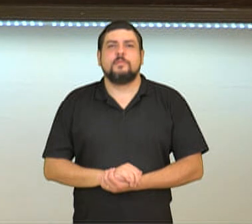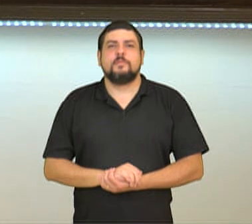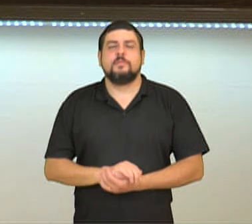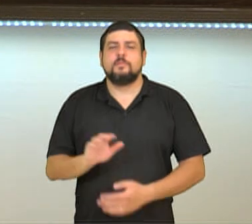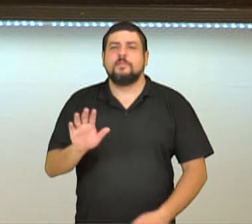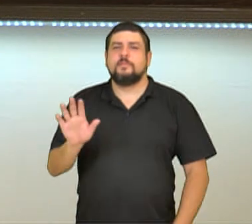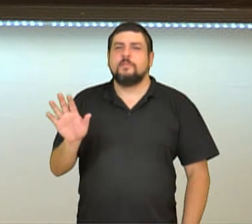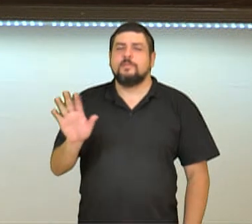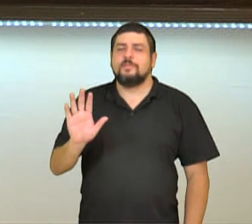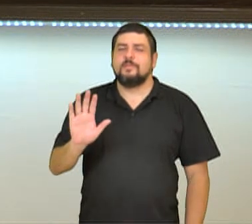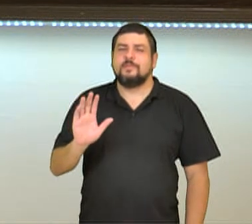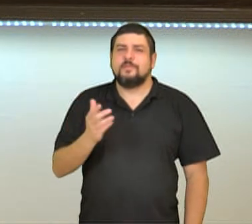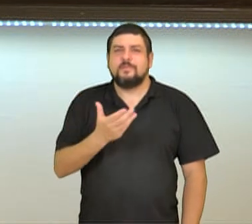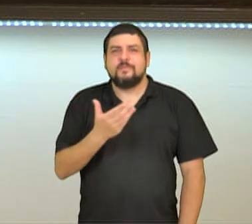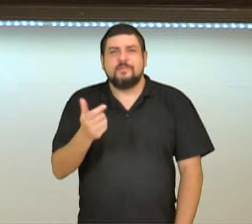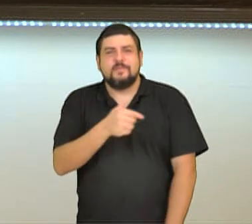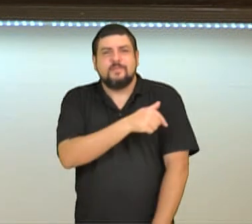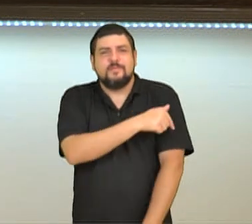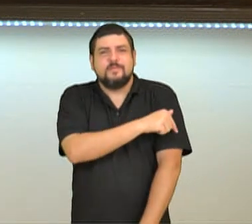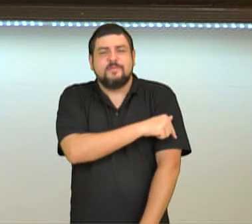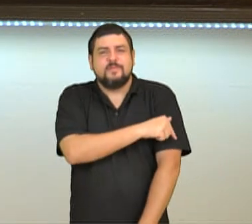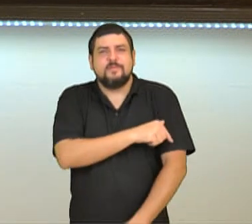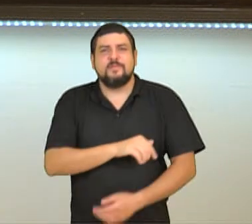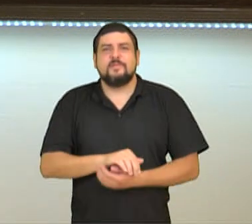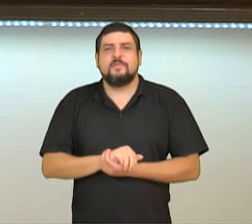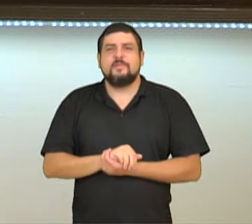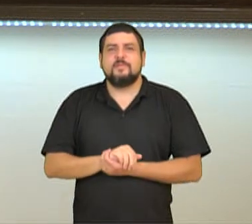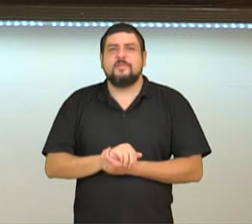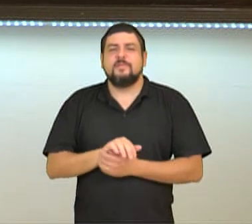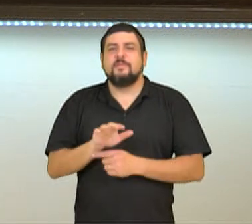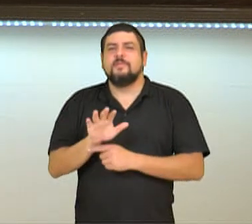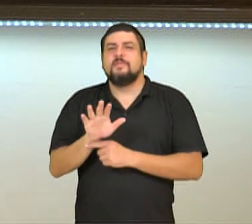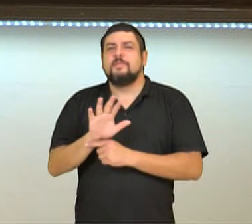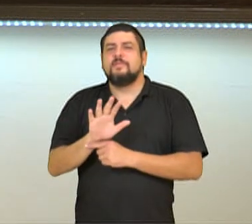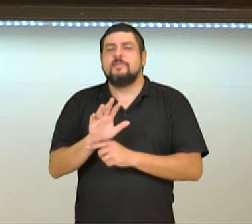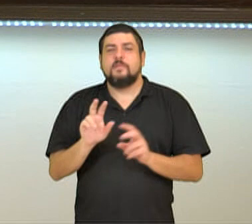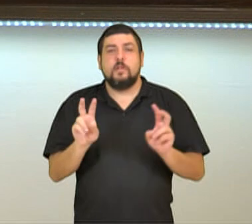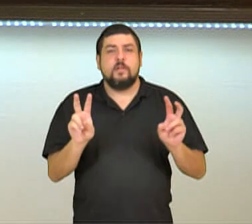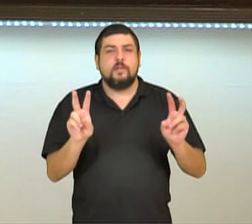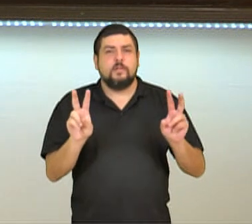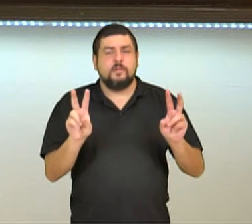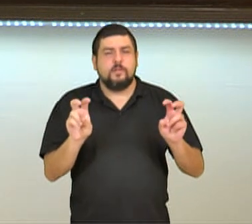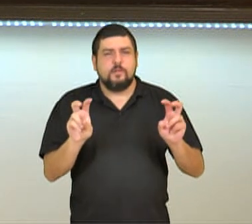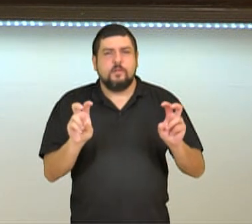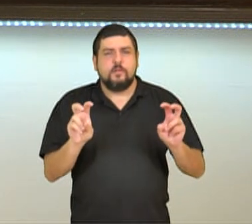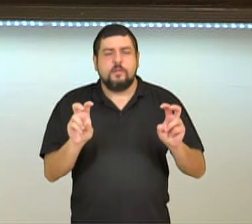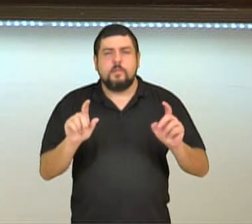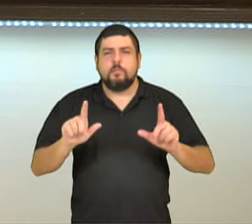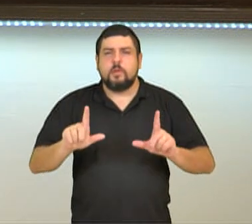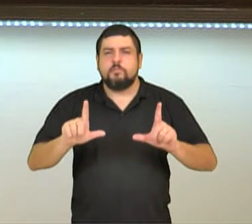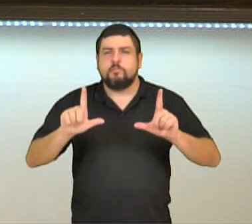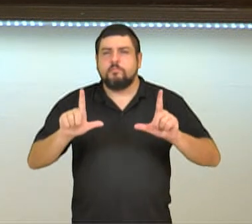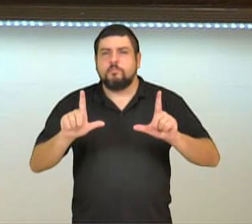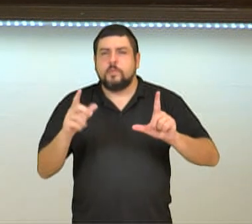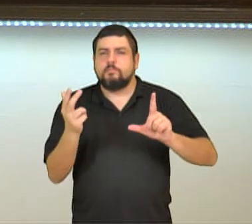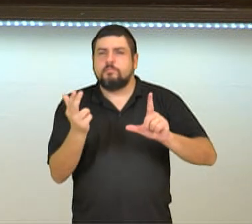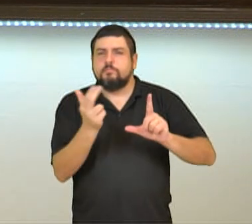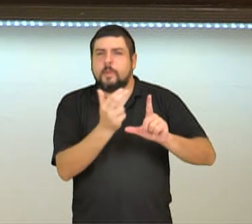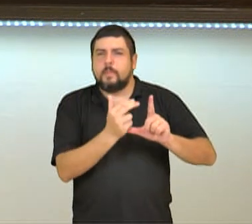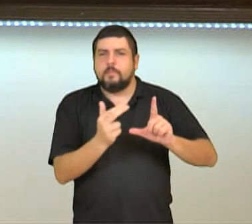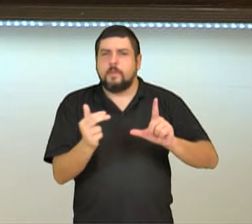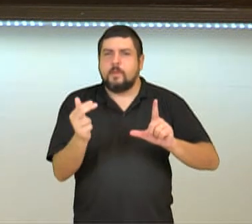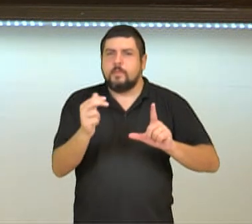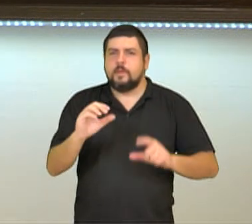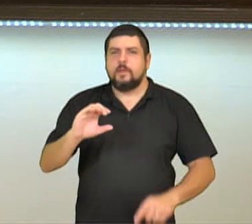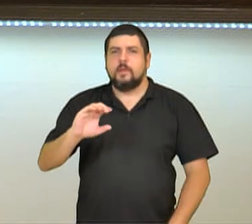Olá, estudantes do 7º ano. Neste vídeo vamos falar sobre charge. Vocês provavelmente já tiveram a oportunidade